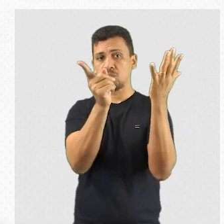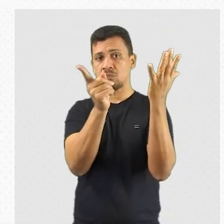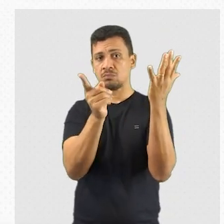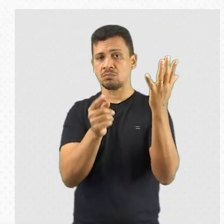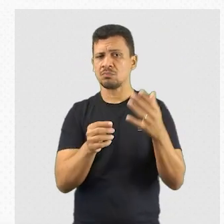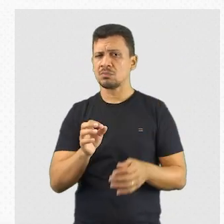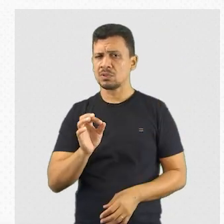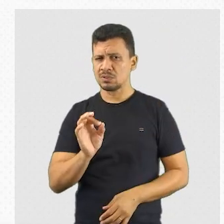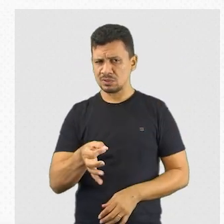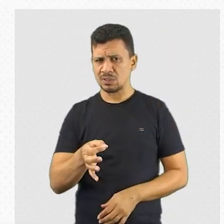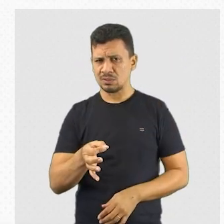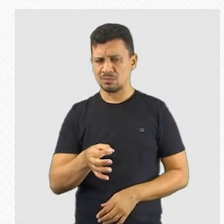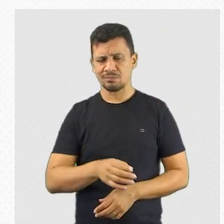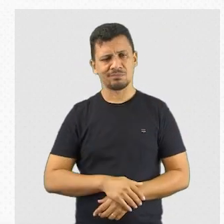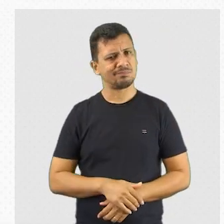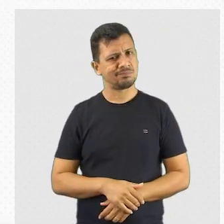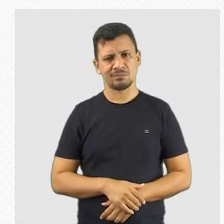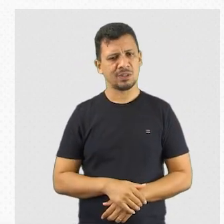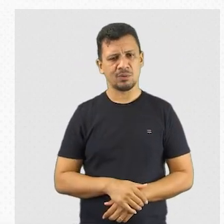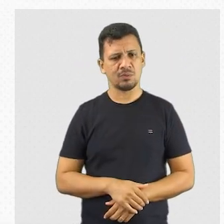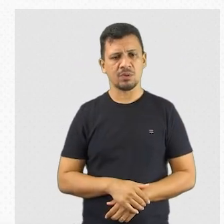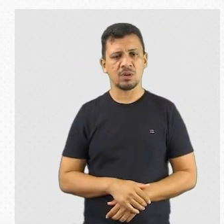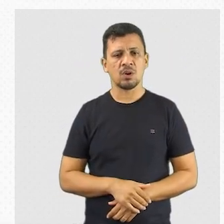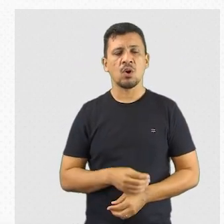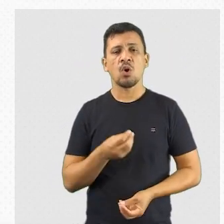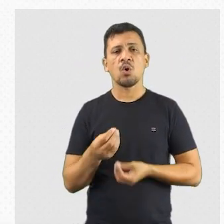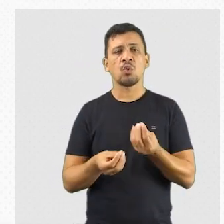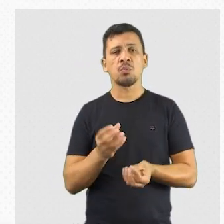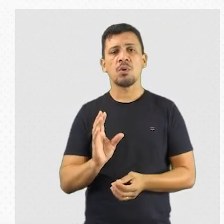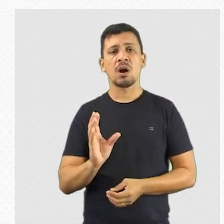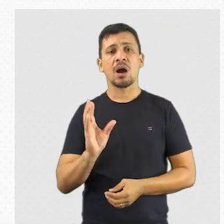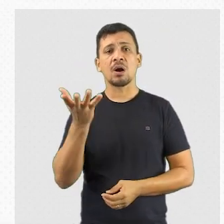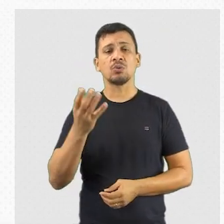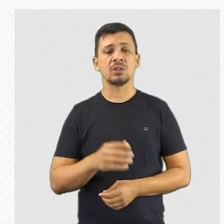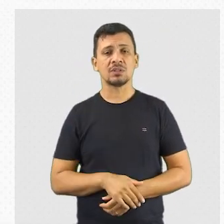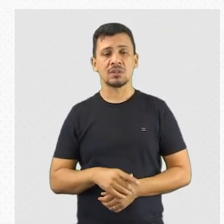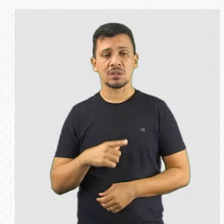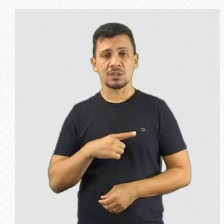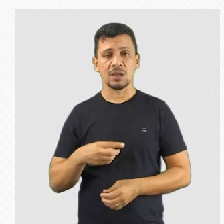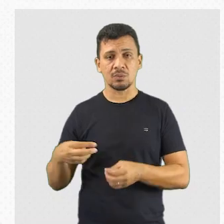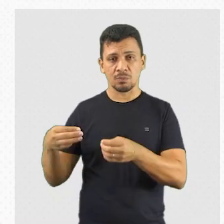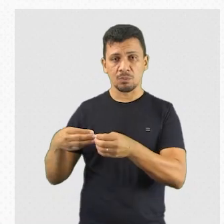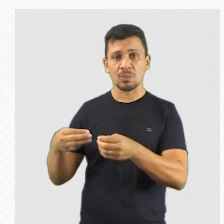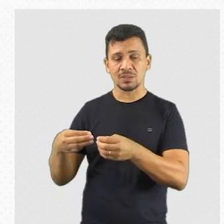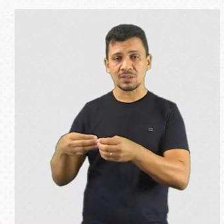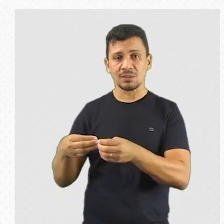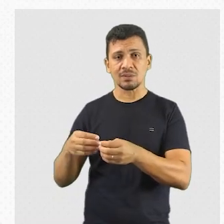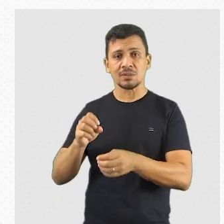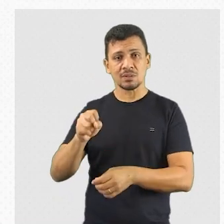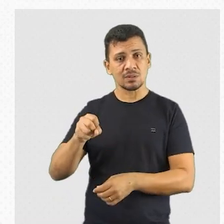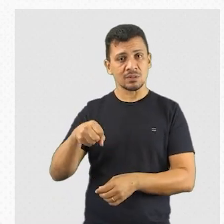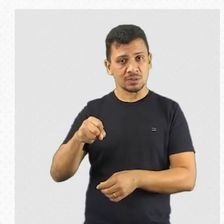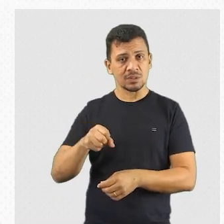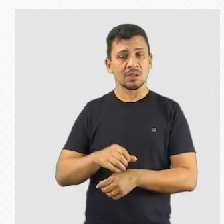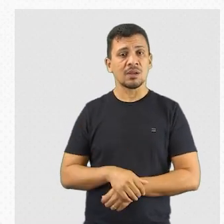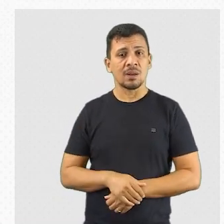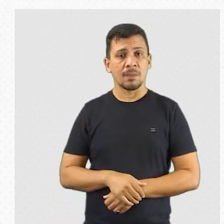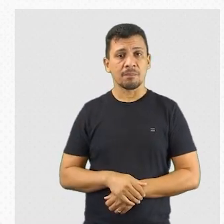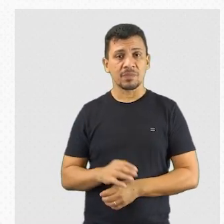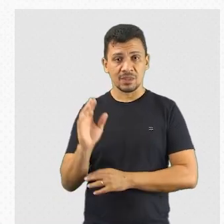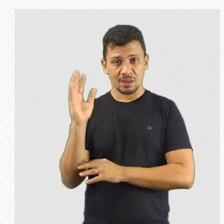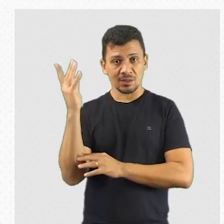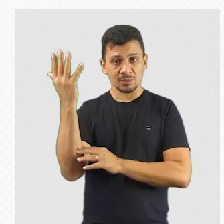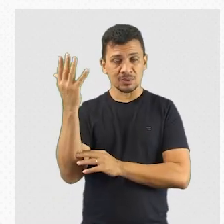realiza a fotossíntese? Não, né, pessoal? A fotossíntese acontece em uma organela, sim, de uma célula eucarionte, sim, né? No caso das plantas,